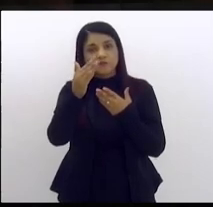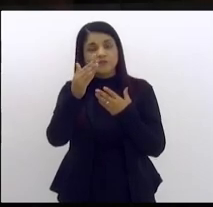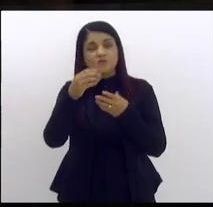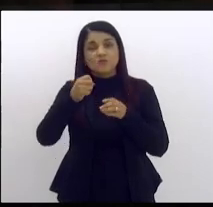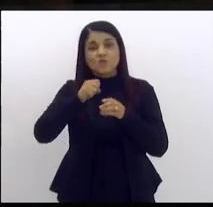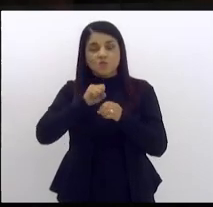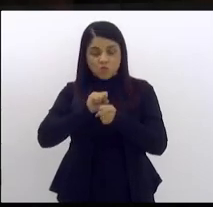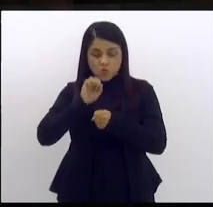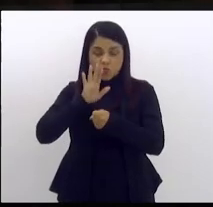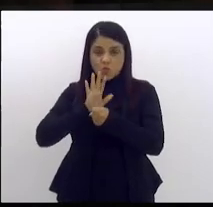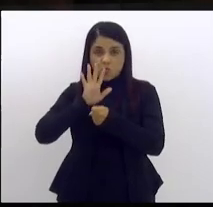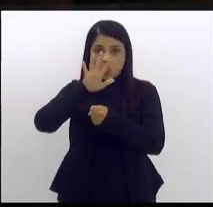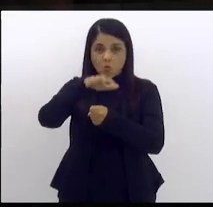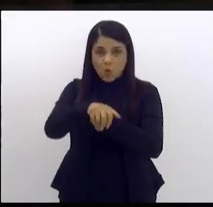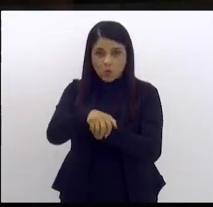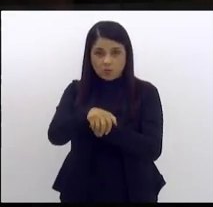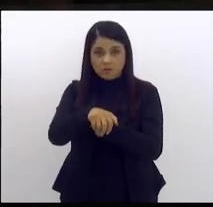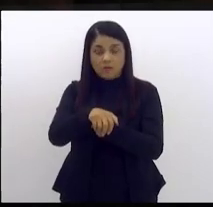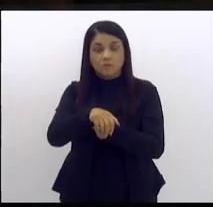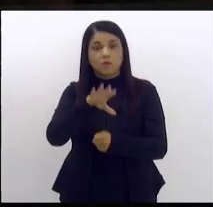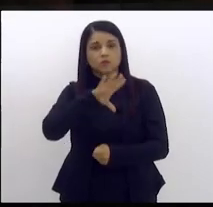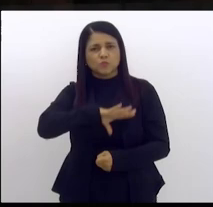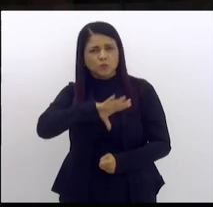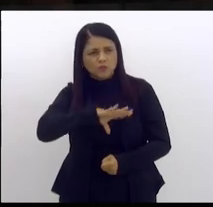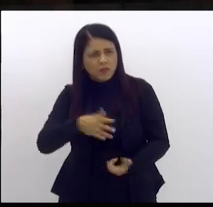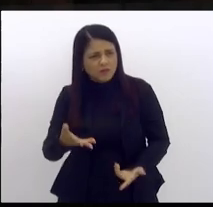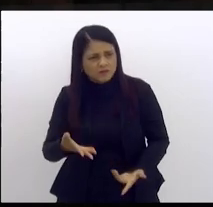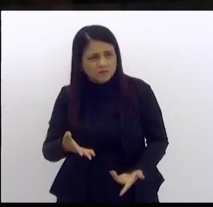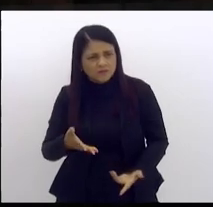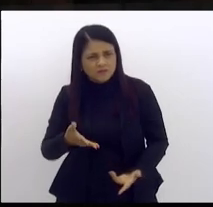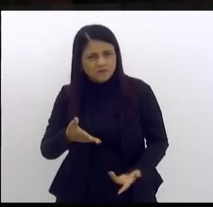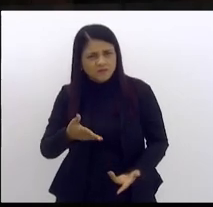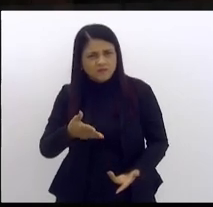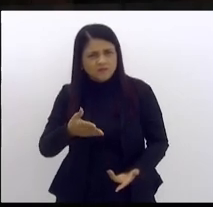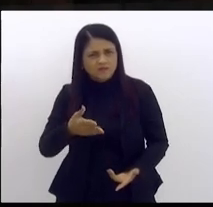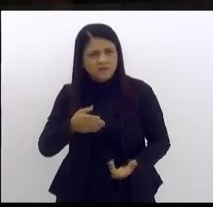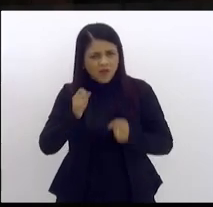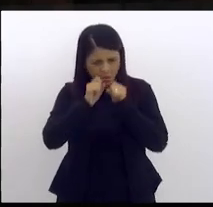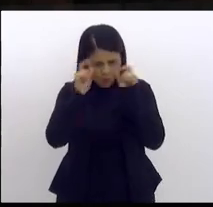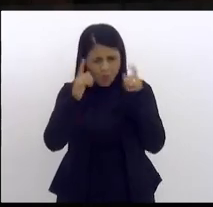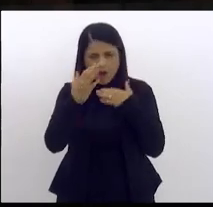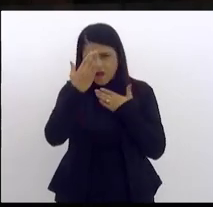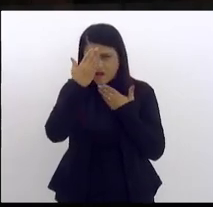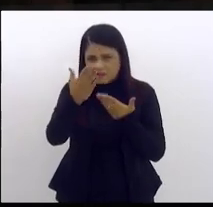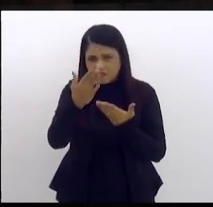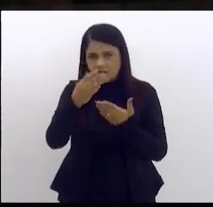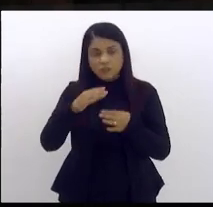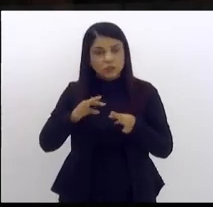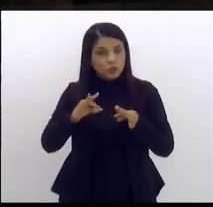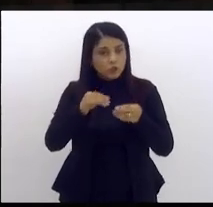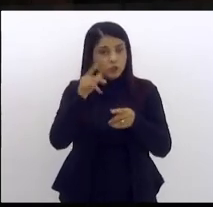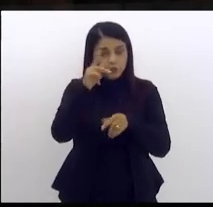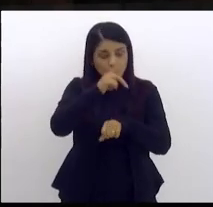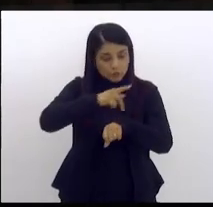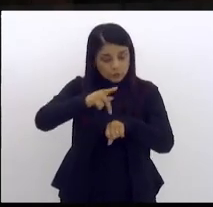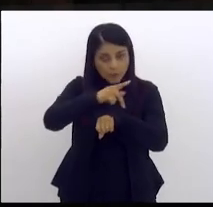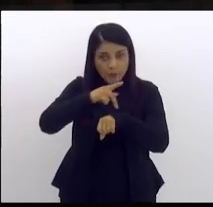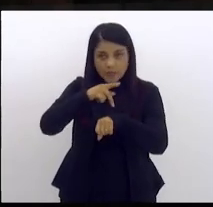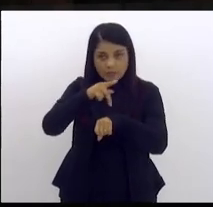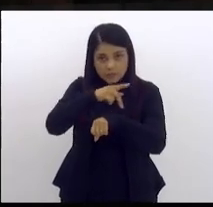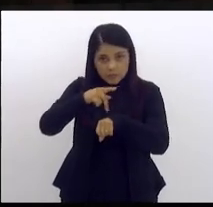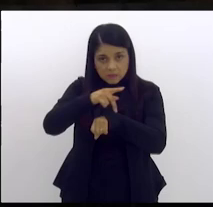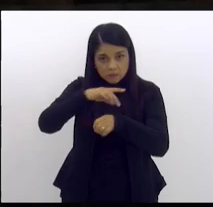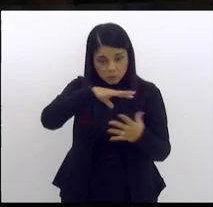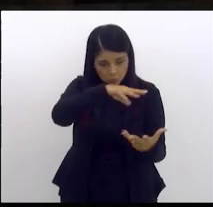pelos portugueses repare que todos os países que foram colonizados nenhum outro teve